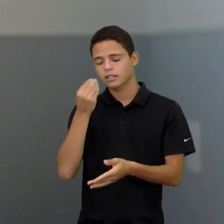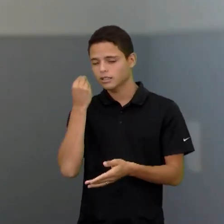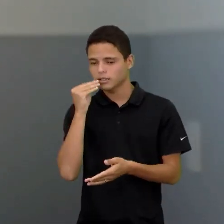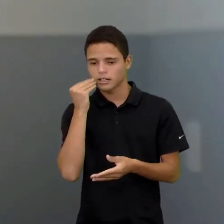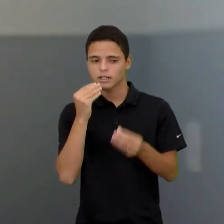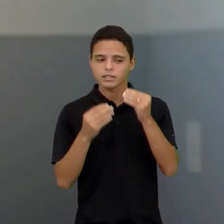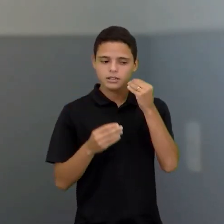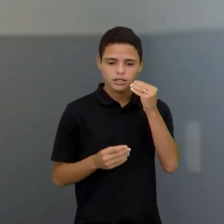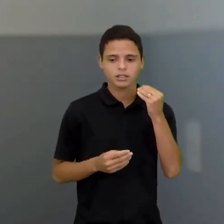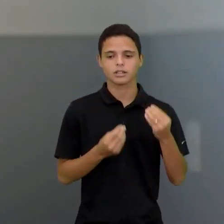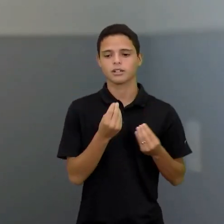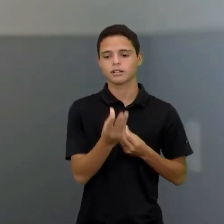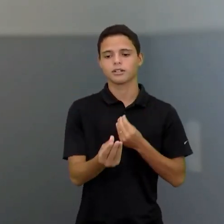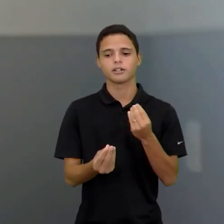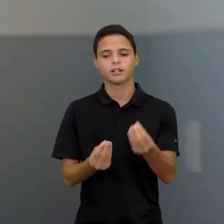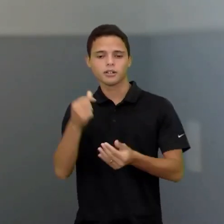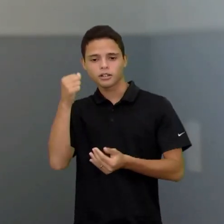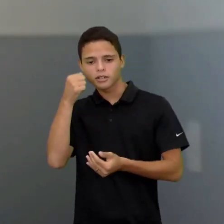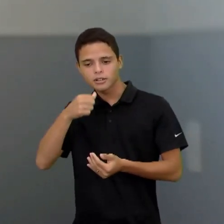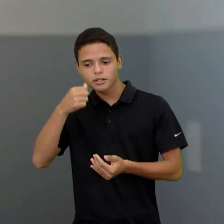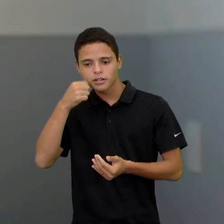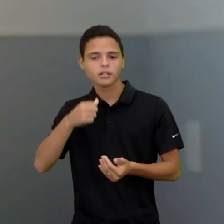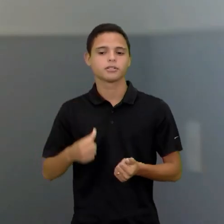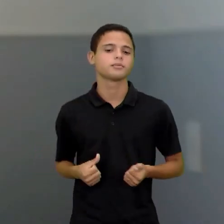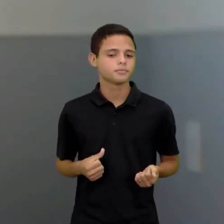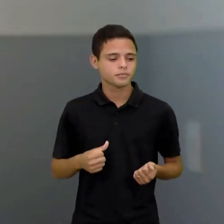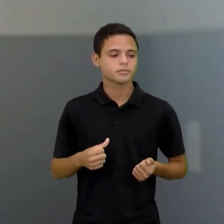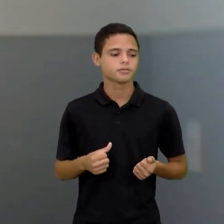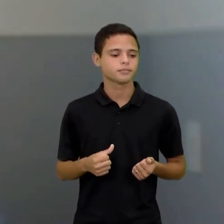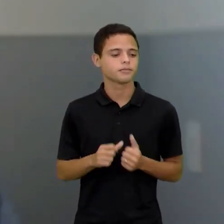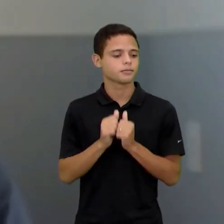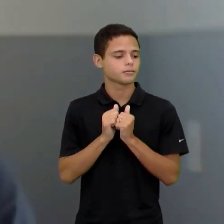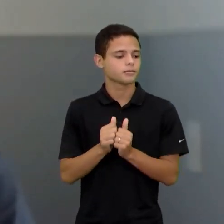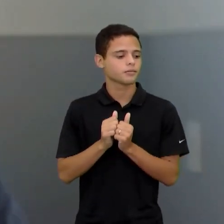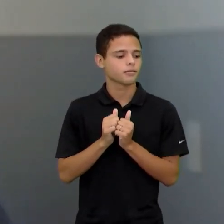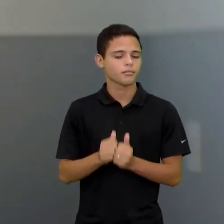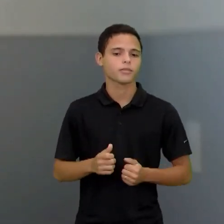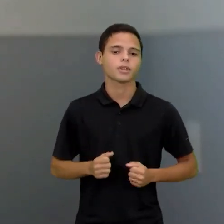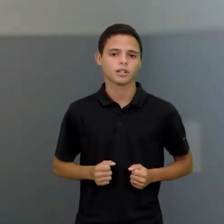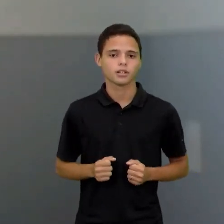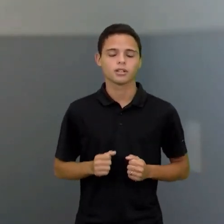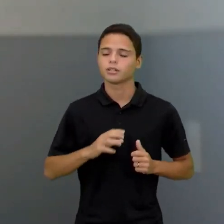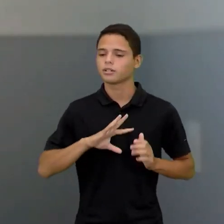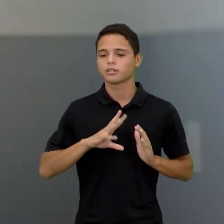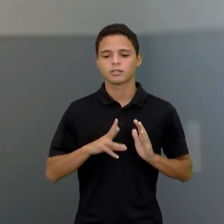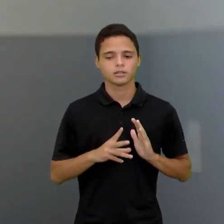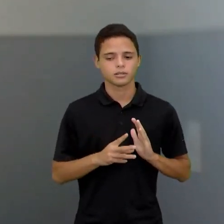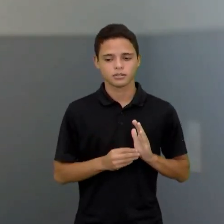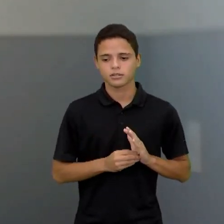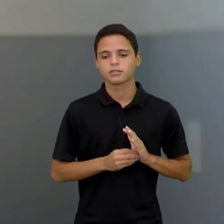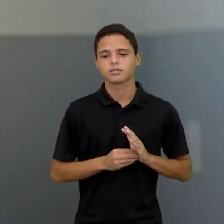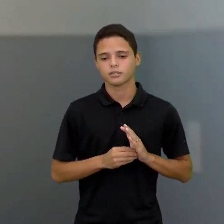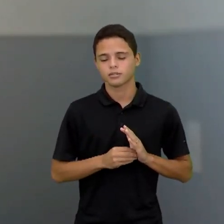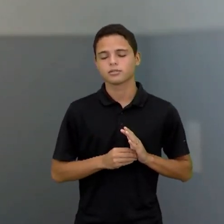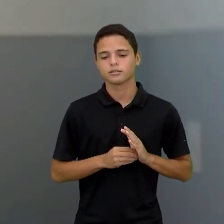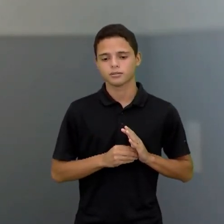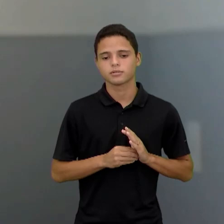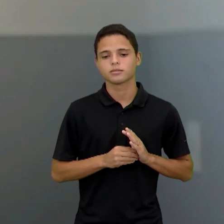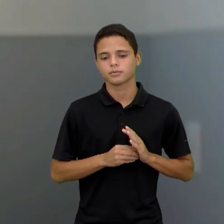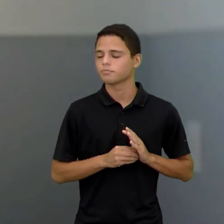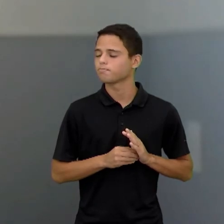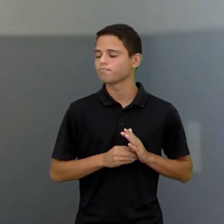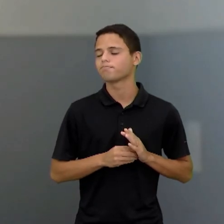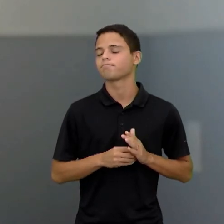todos, inclusive para mulheres. Mulheres jogam junto com os homens. Então, toda essa interação que o rugby traz